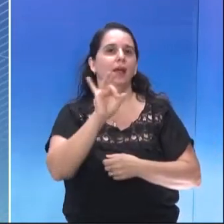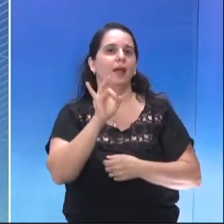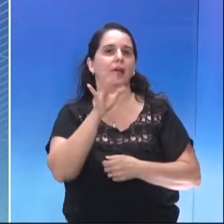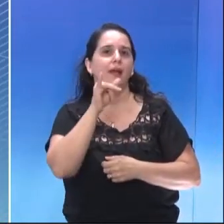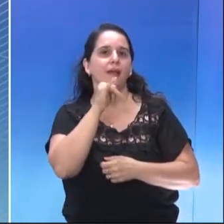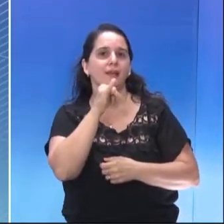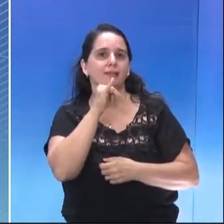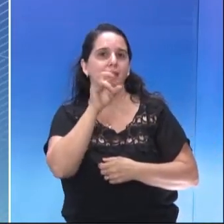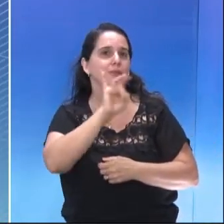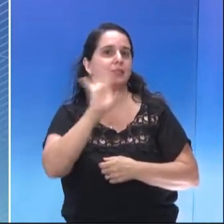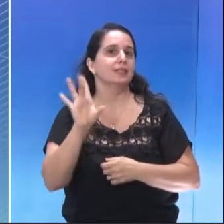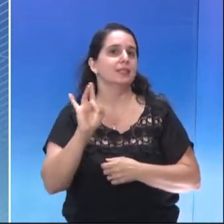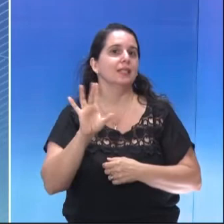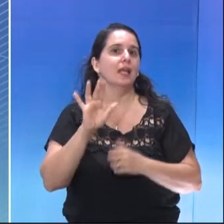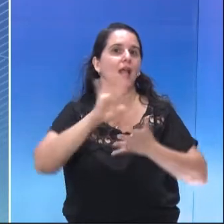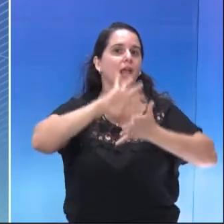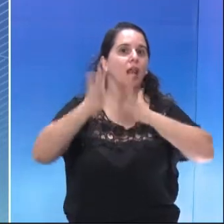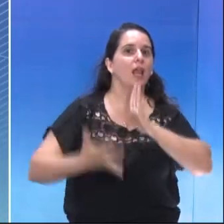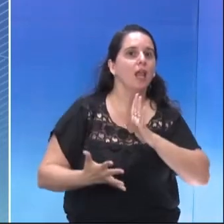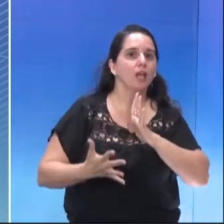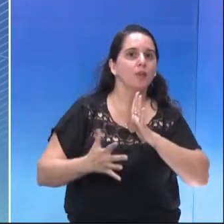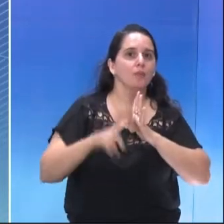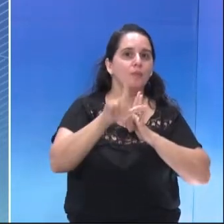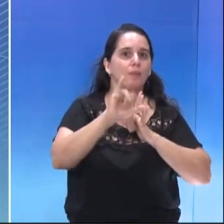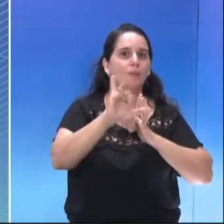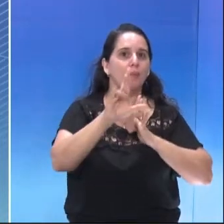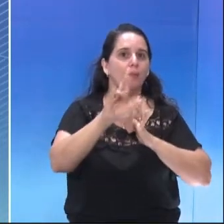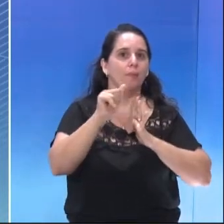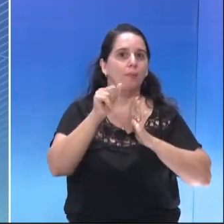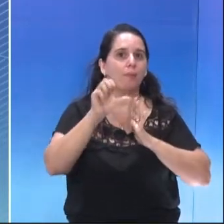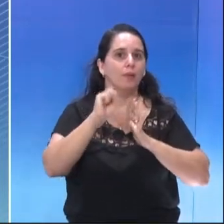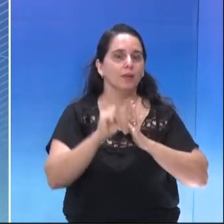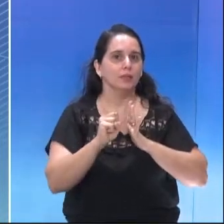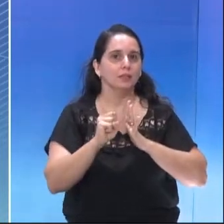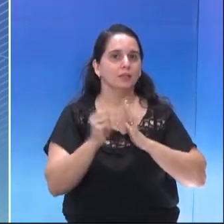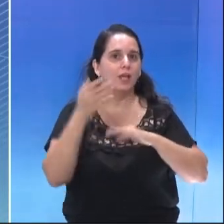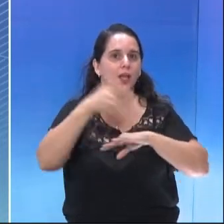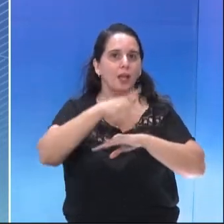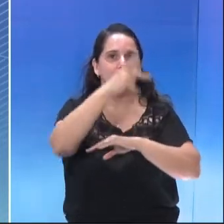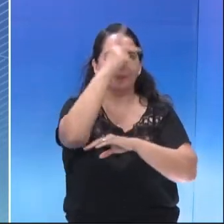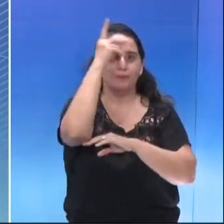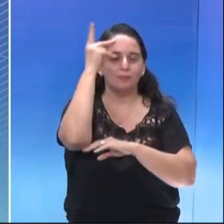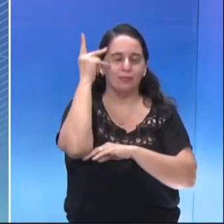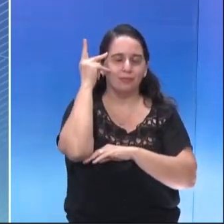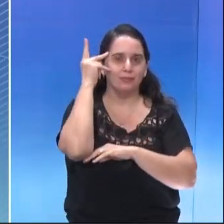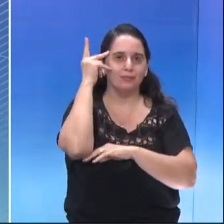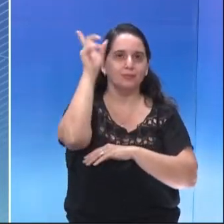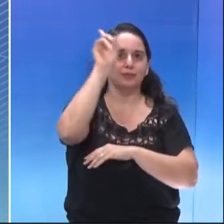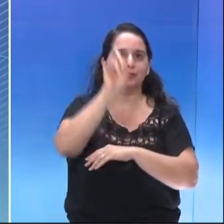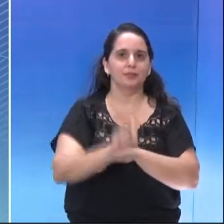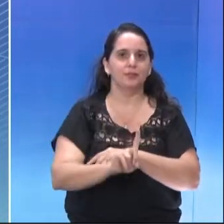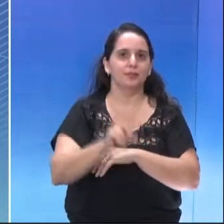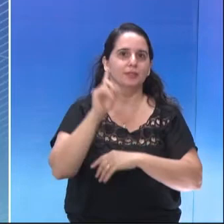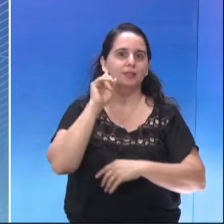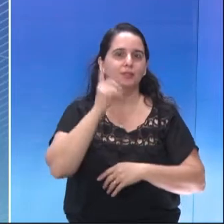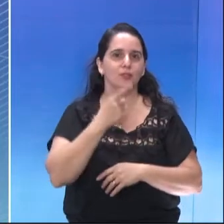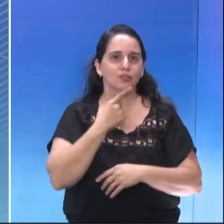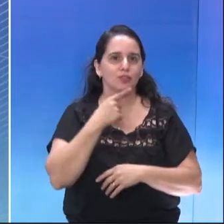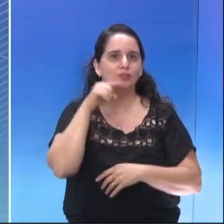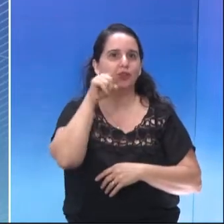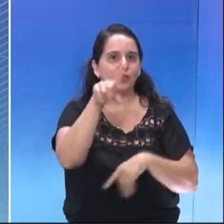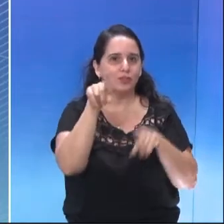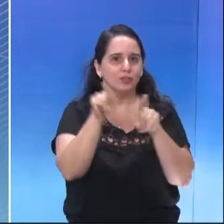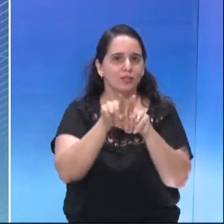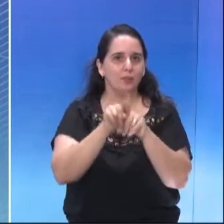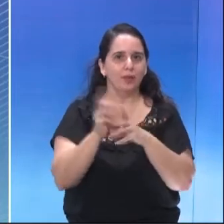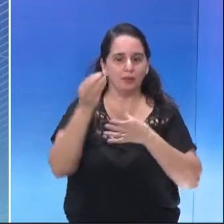Libras, Língua Brasileira de Sinais, e o acesso aos portadores que têm necessidade auditiva, você está